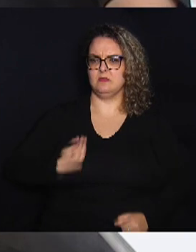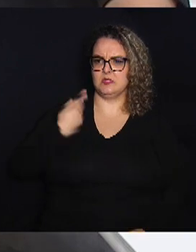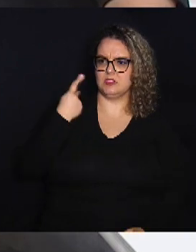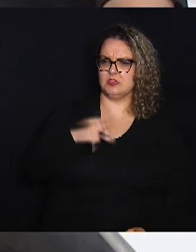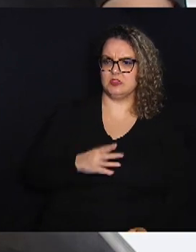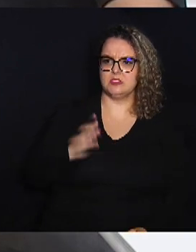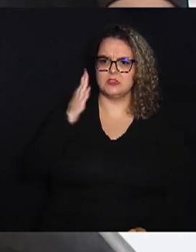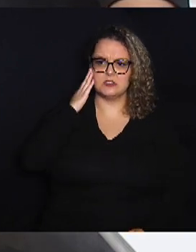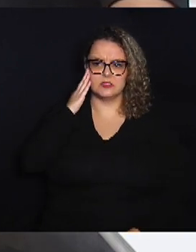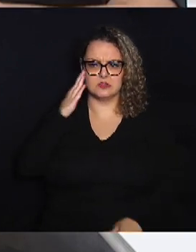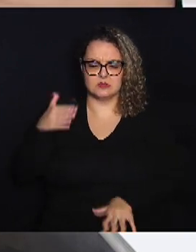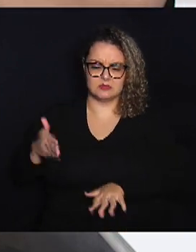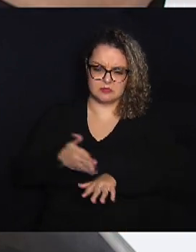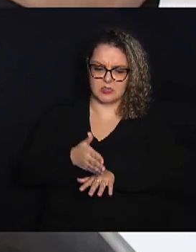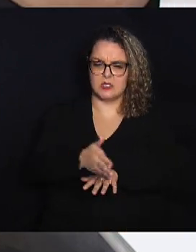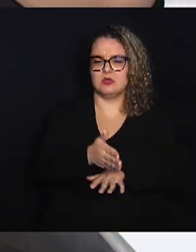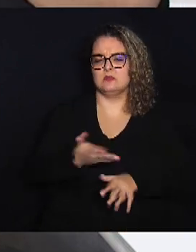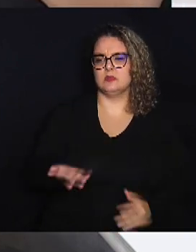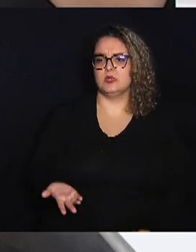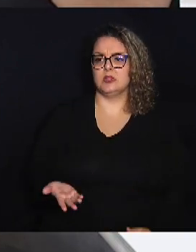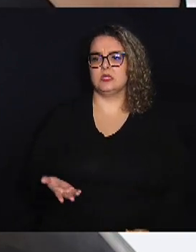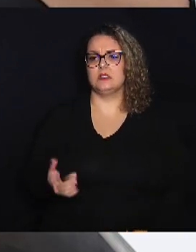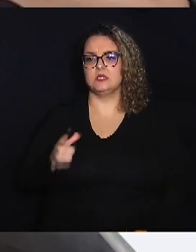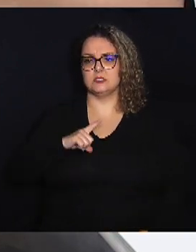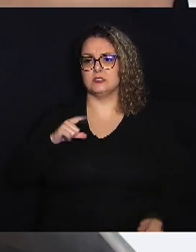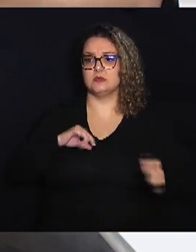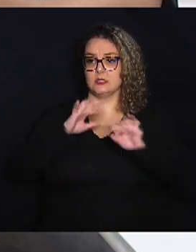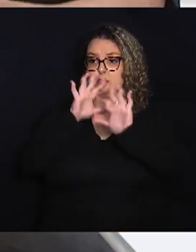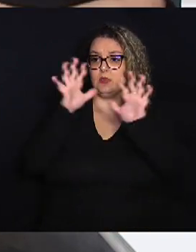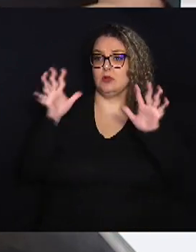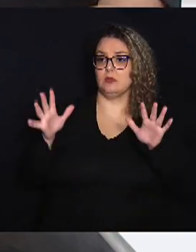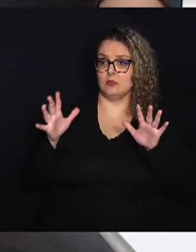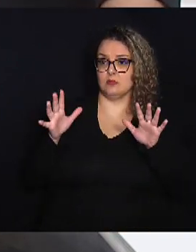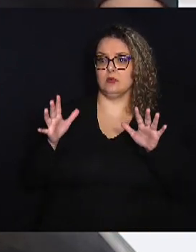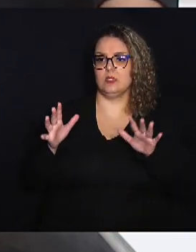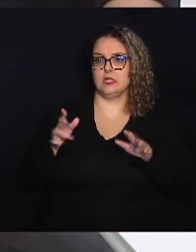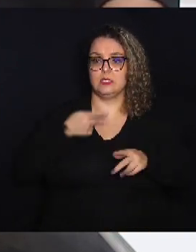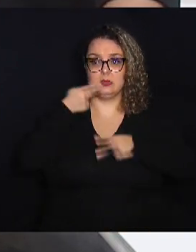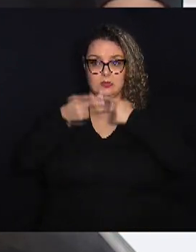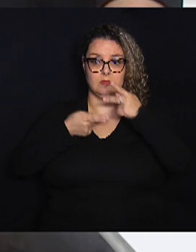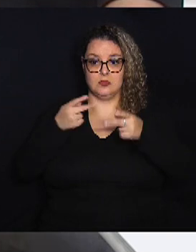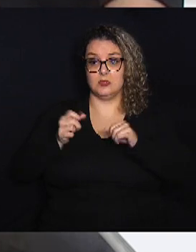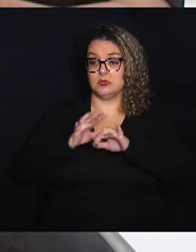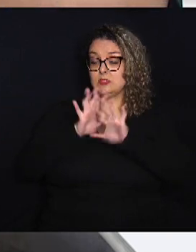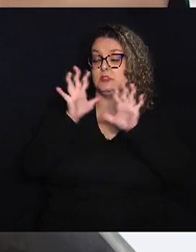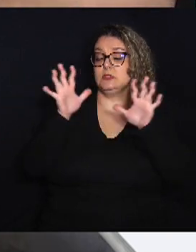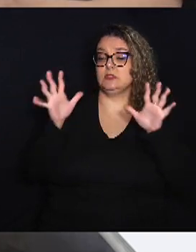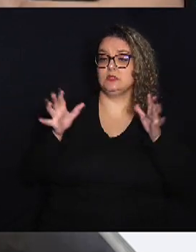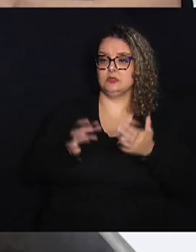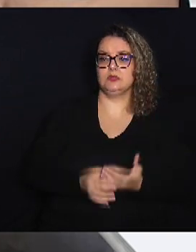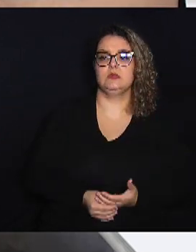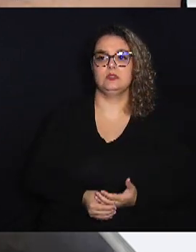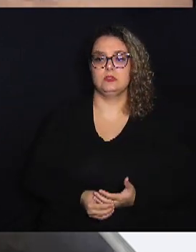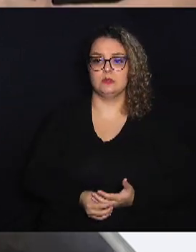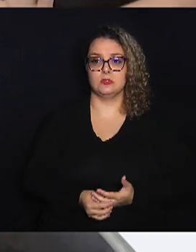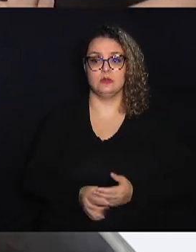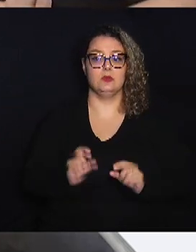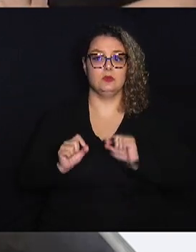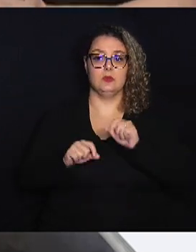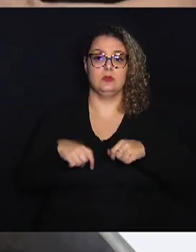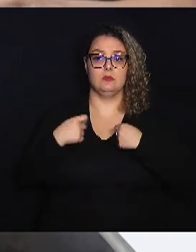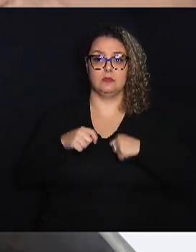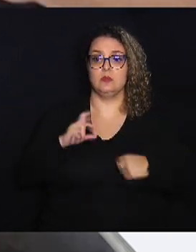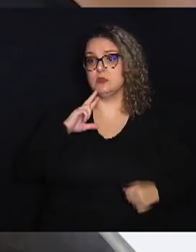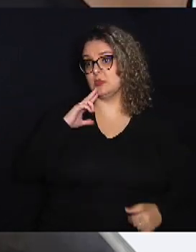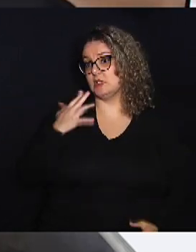sabe o caminho que ele tem que seguir, ele tem uma clareza, pelo menos na sua fala, muito grande do que ele precisa fazer para se